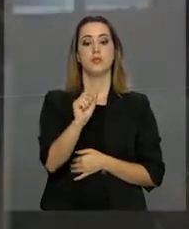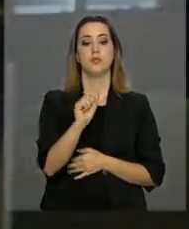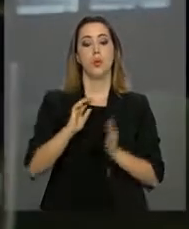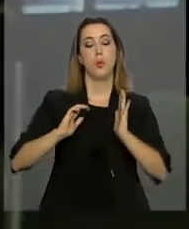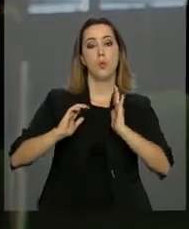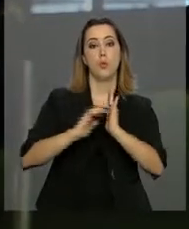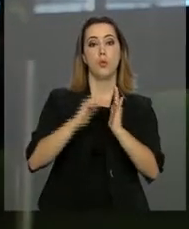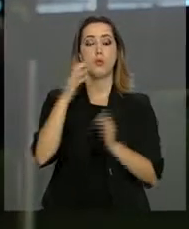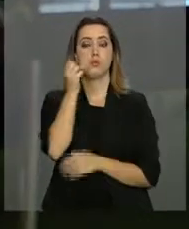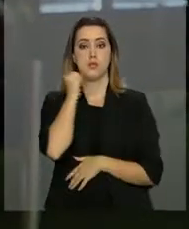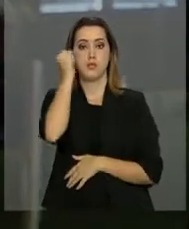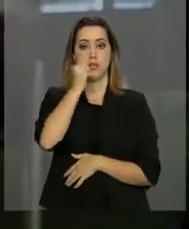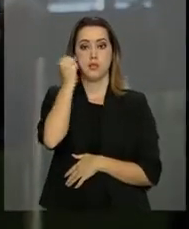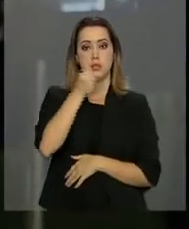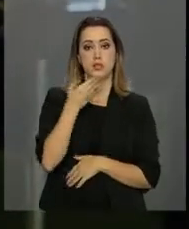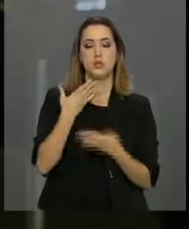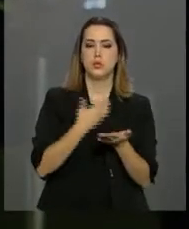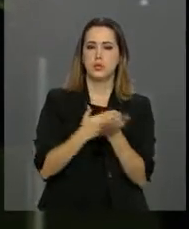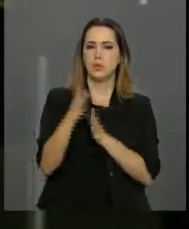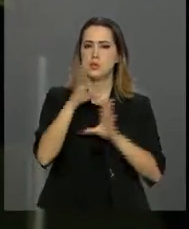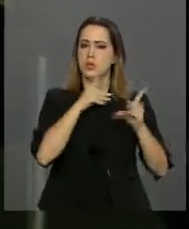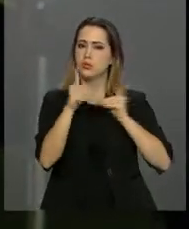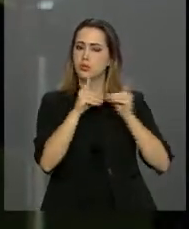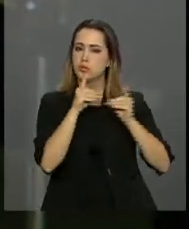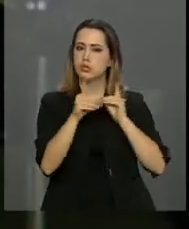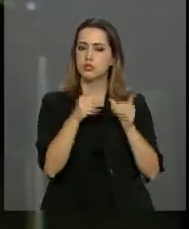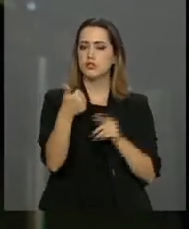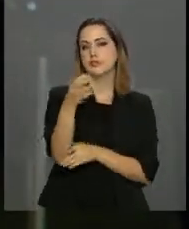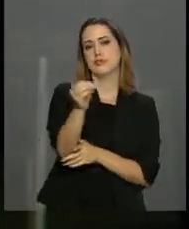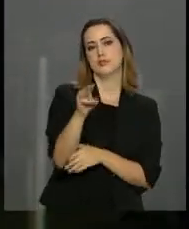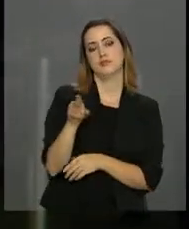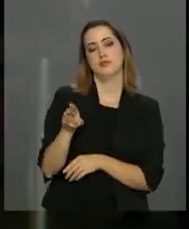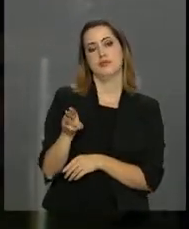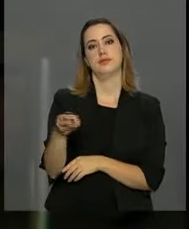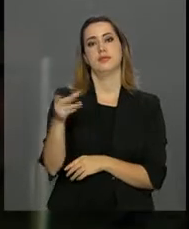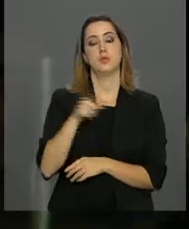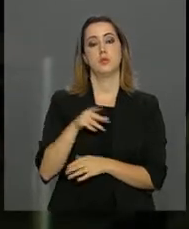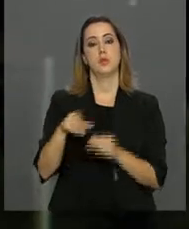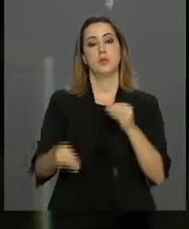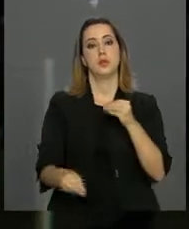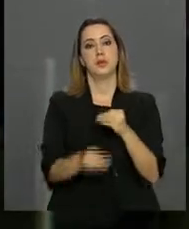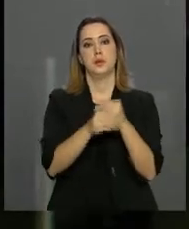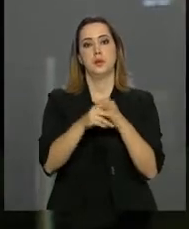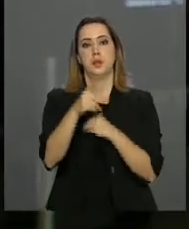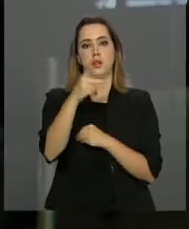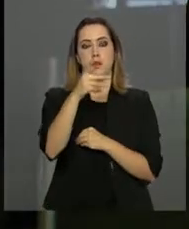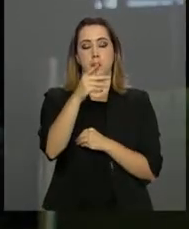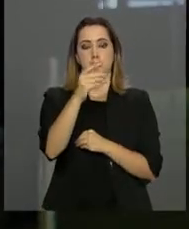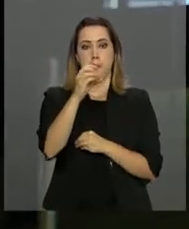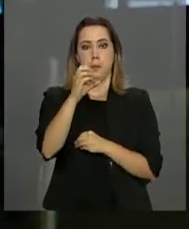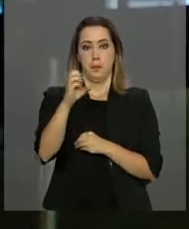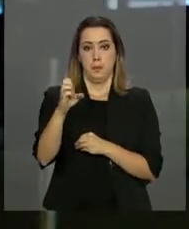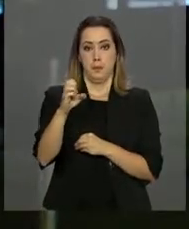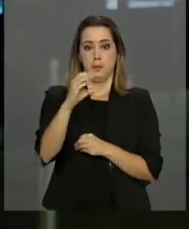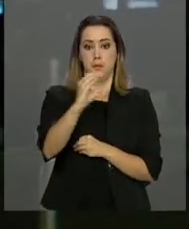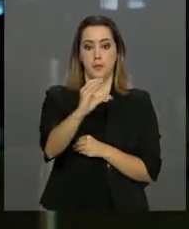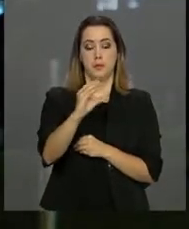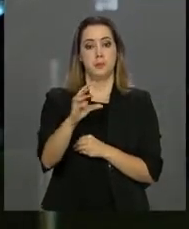senadores começaram a discutir a coisa de dez minutos a pec 55 que limita o crescimento dos gastos